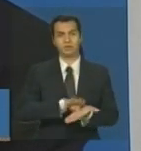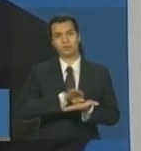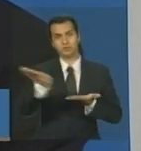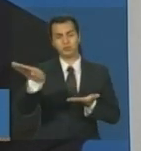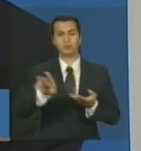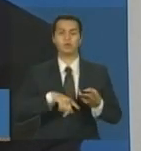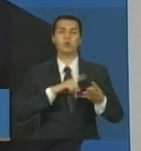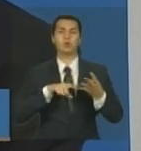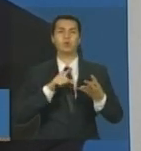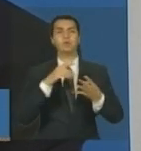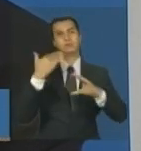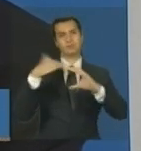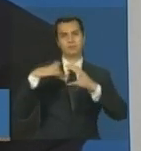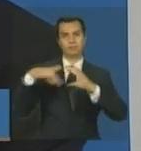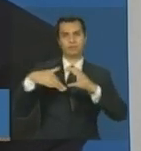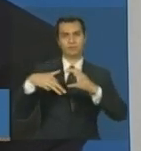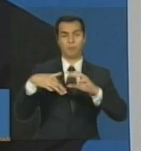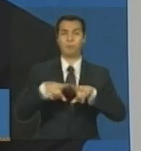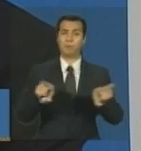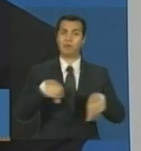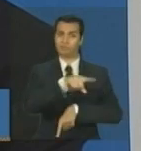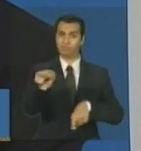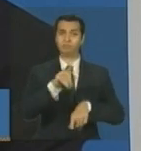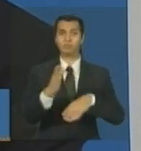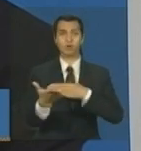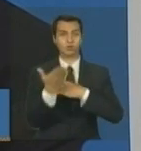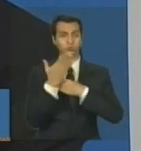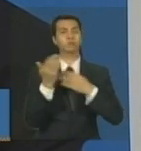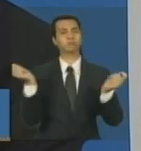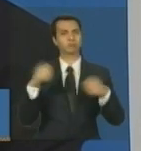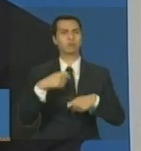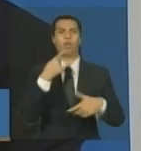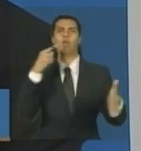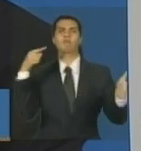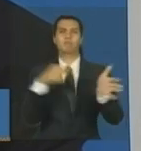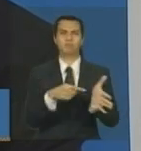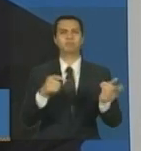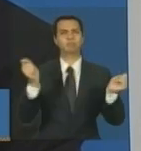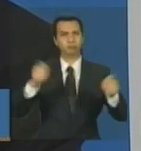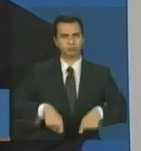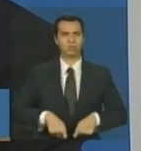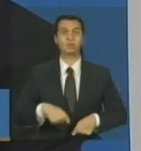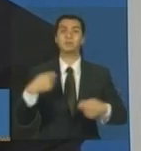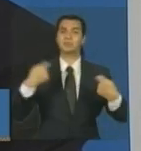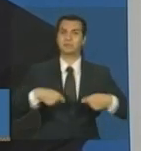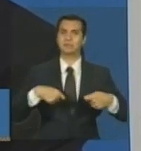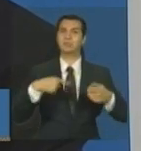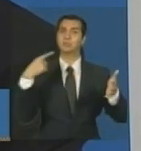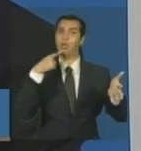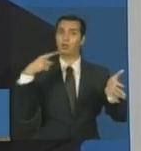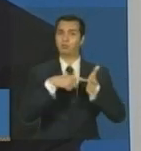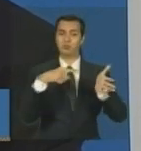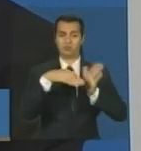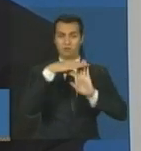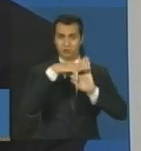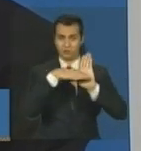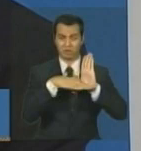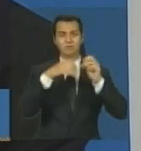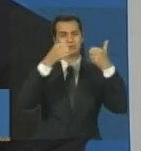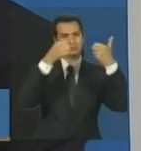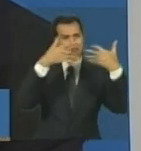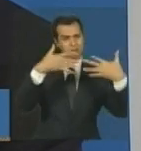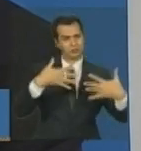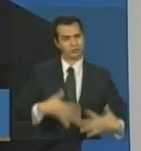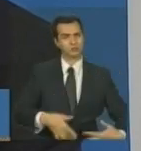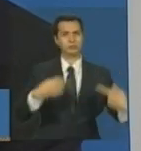ou por e-mail. O importante é que a denúncia seja, ou encaminhamento de denúncia, seja bem evidenciado, bem fundamentado. O